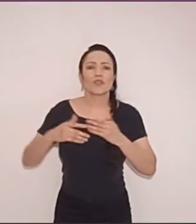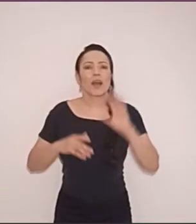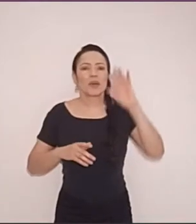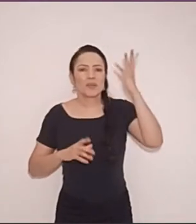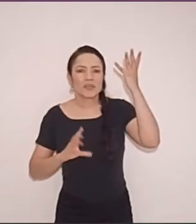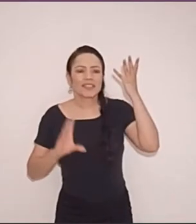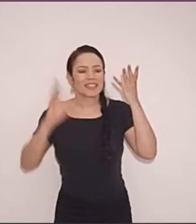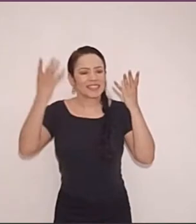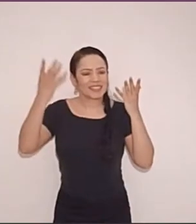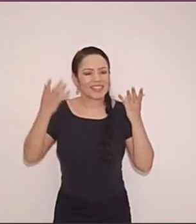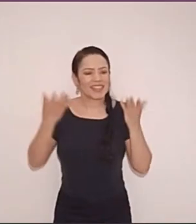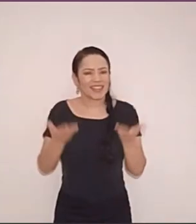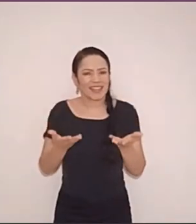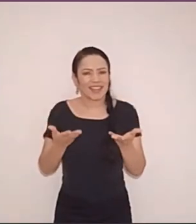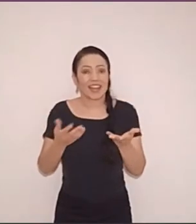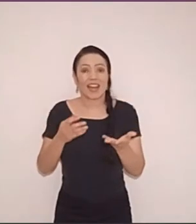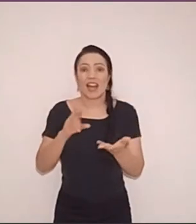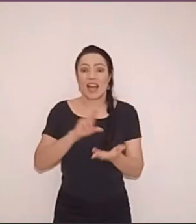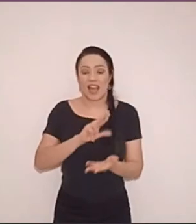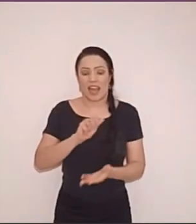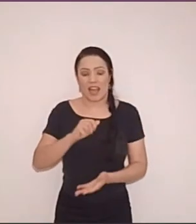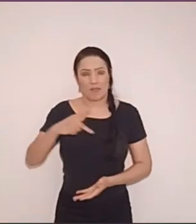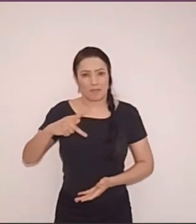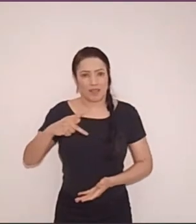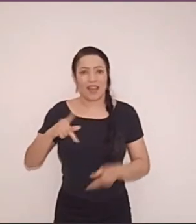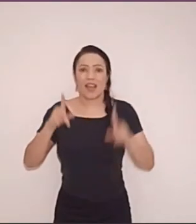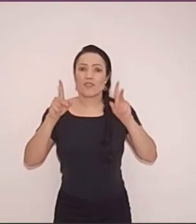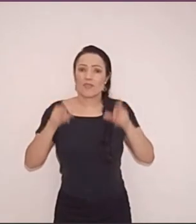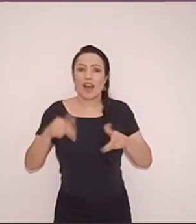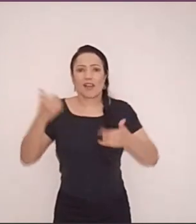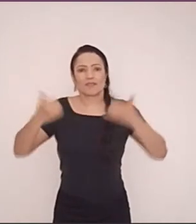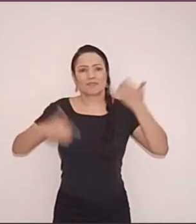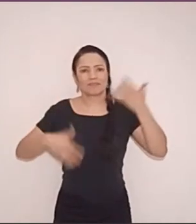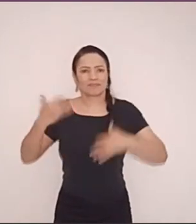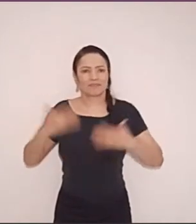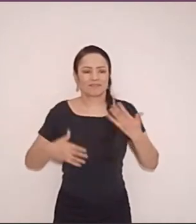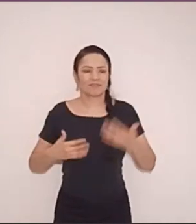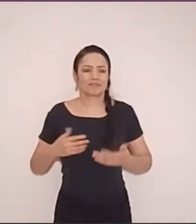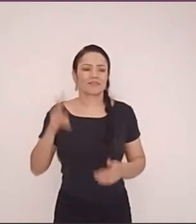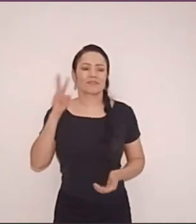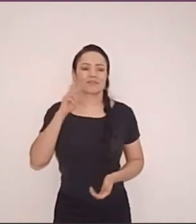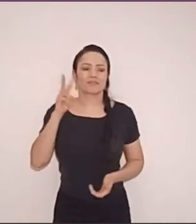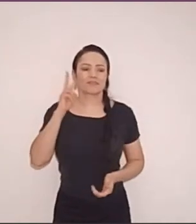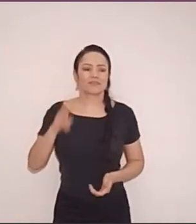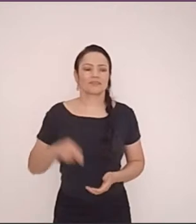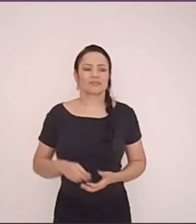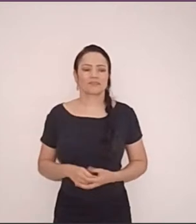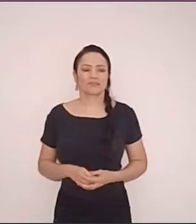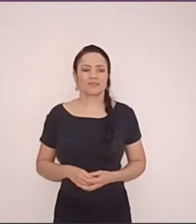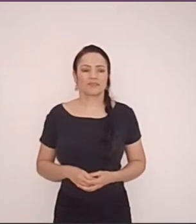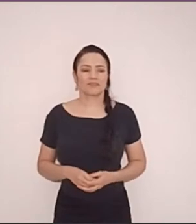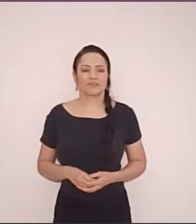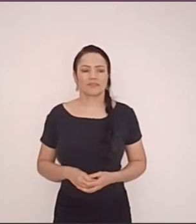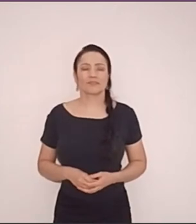Rara muito rápido olha só o reto é uma narrativa e o reclamar ativa